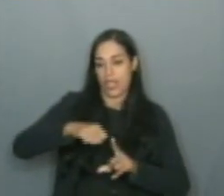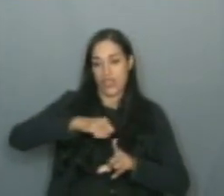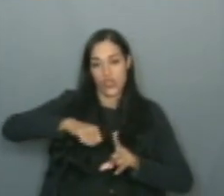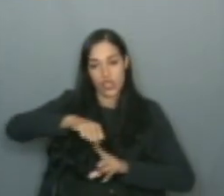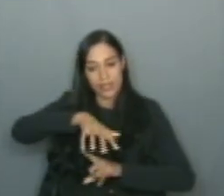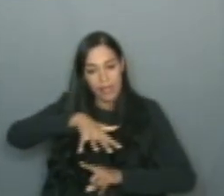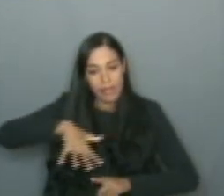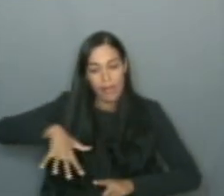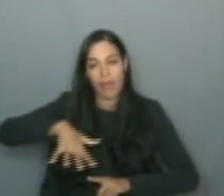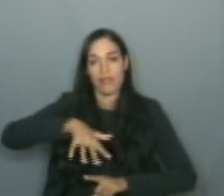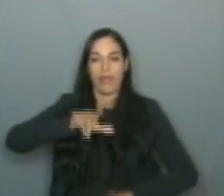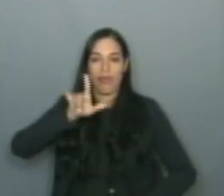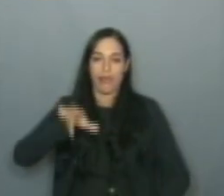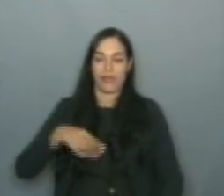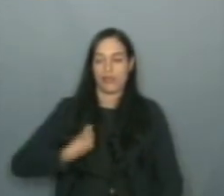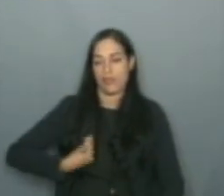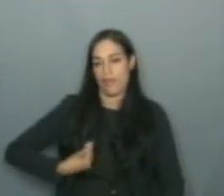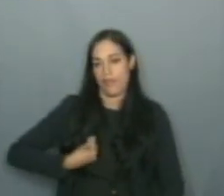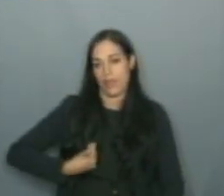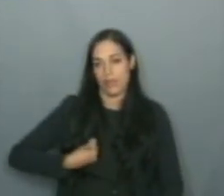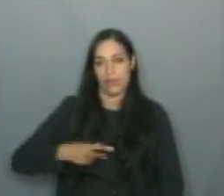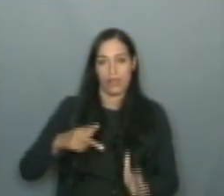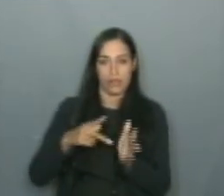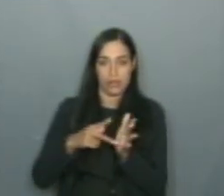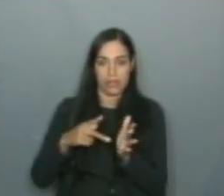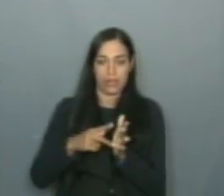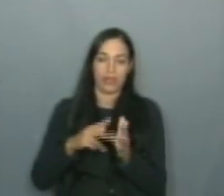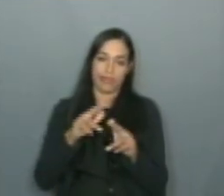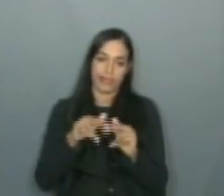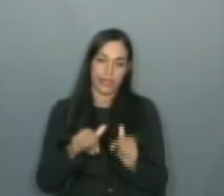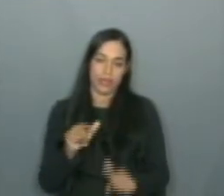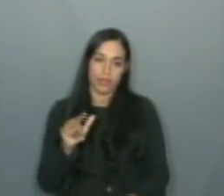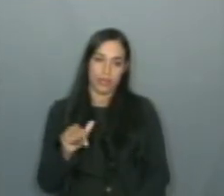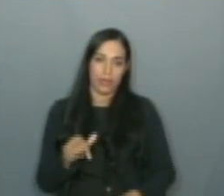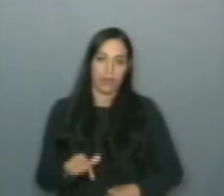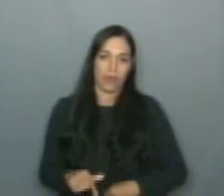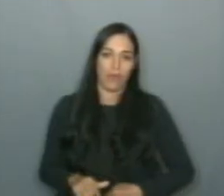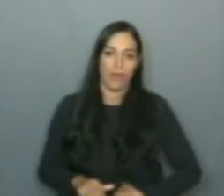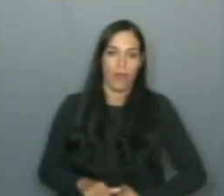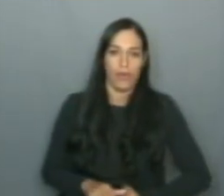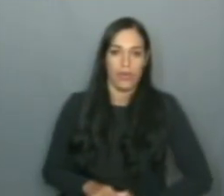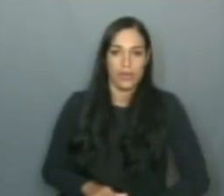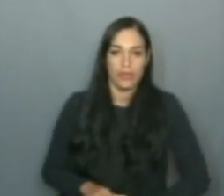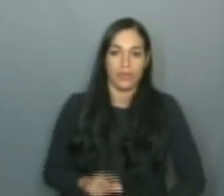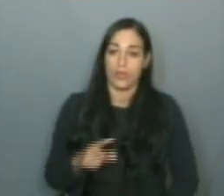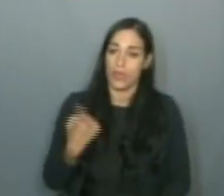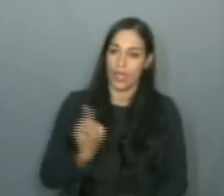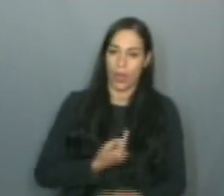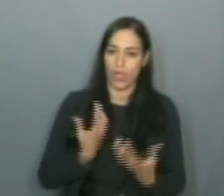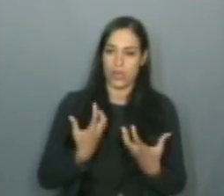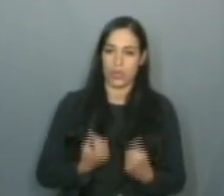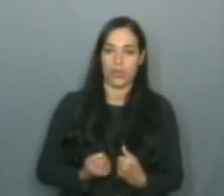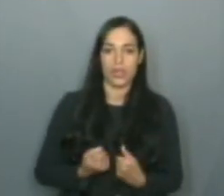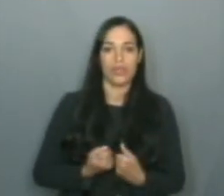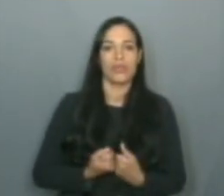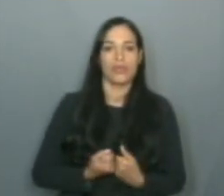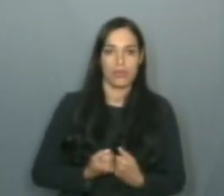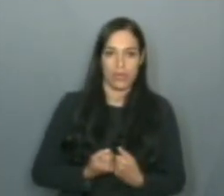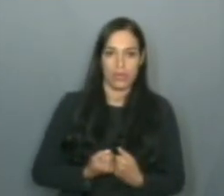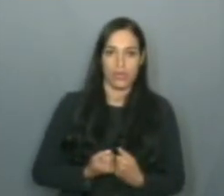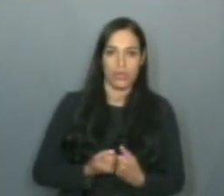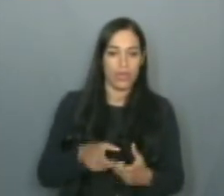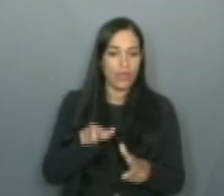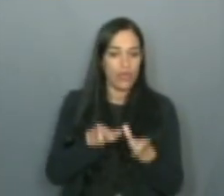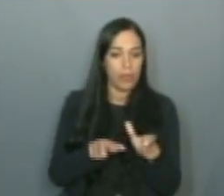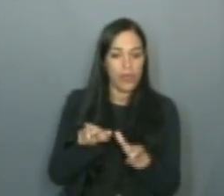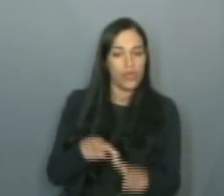sociedade. Essa é a verdade e nós somos responsáveis por isso. Porque não assumimos, às vezes, dessas pessoas